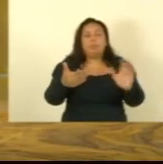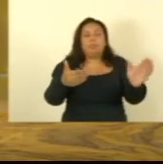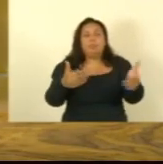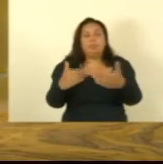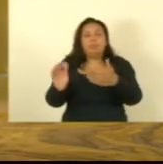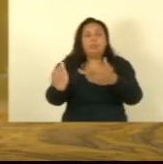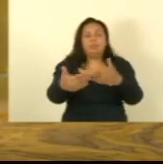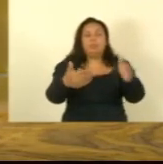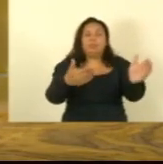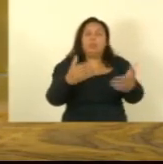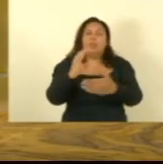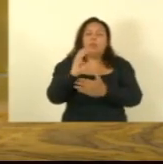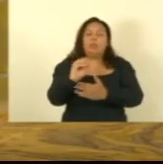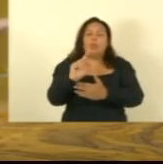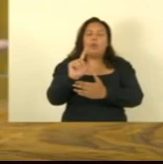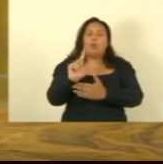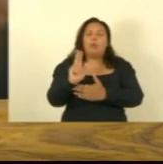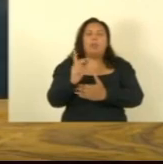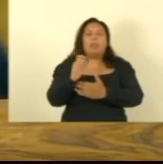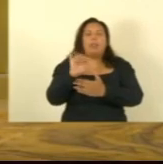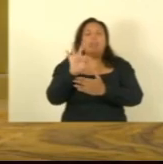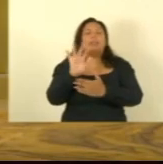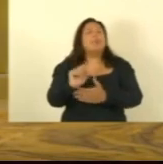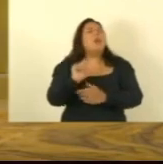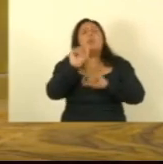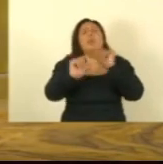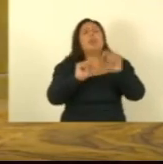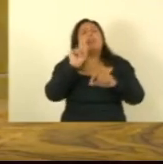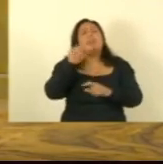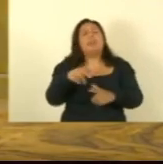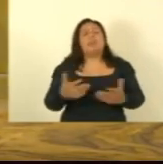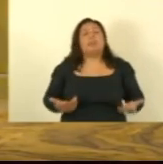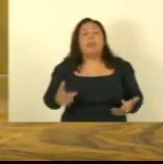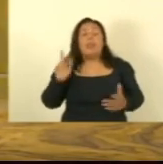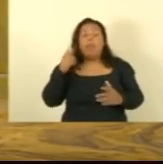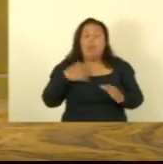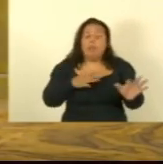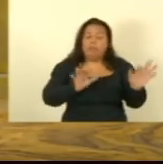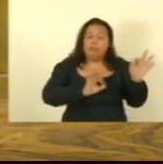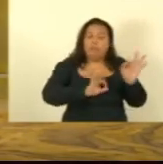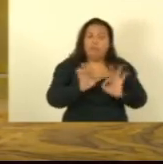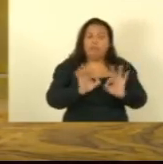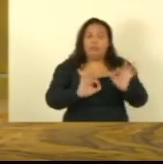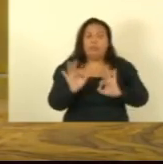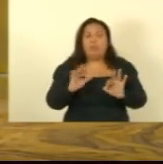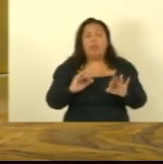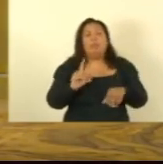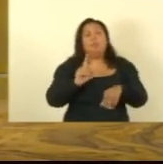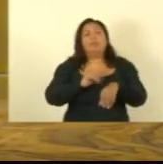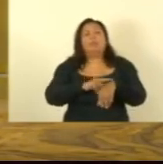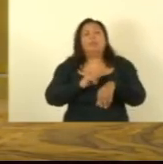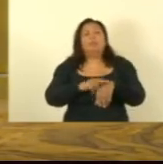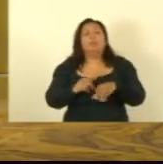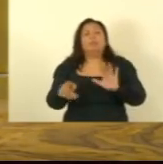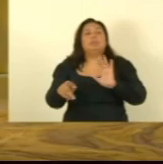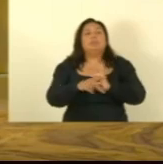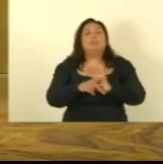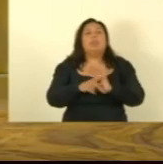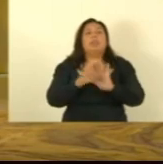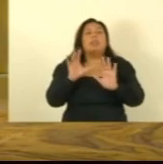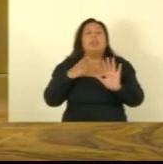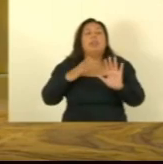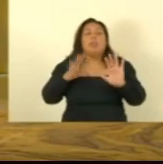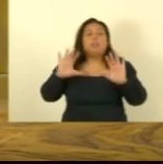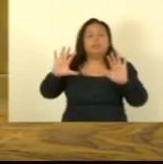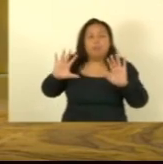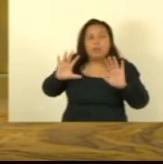deste ano. E o que é a Operação Colheita? É uma operação onde se